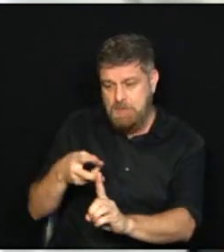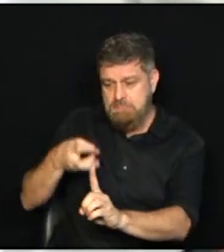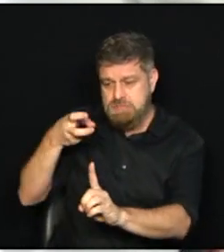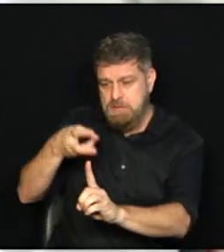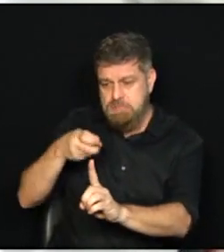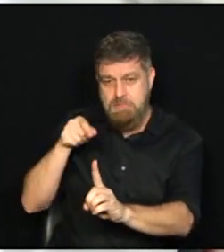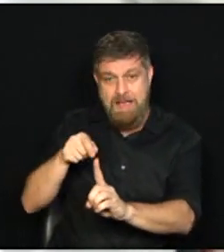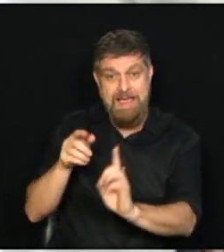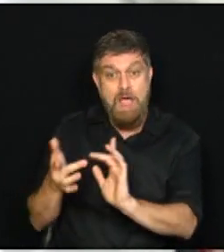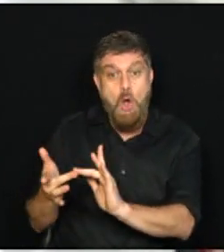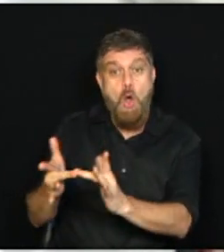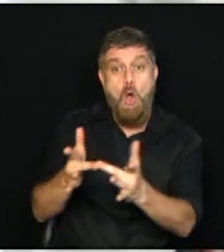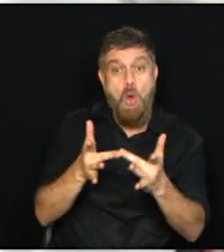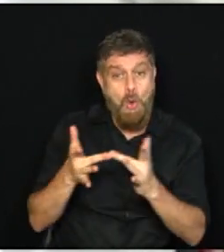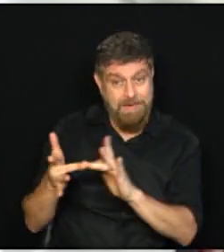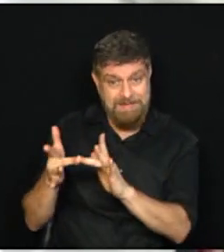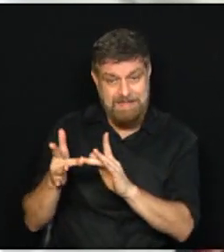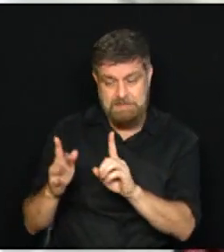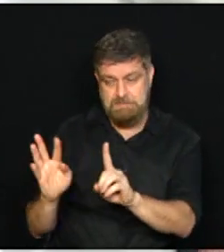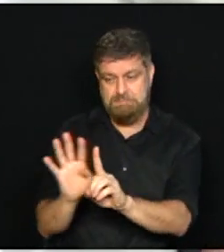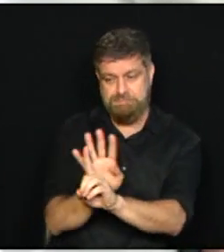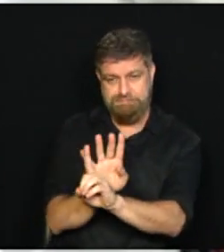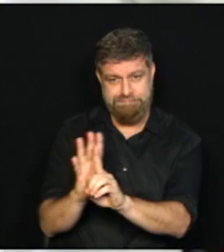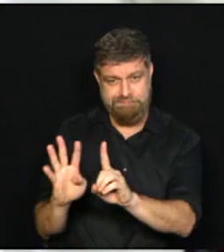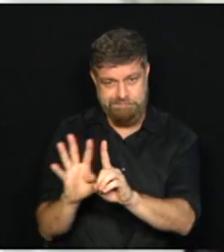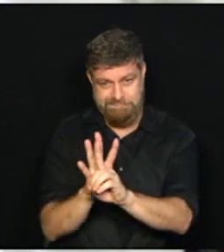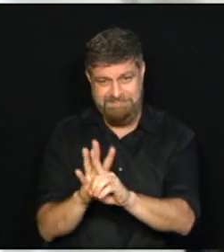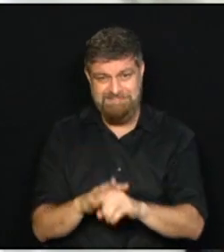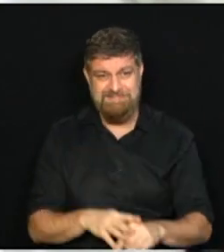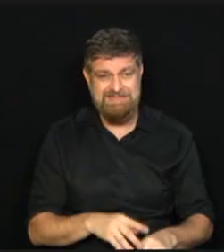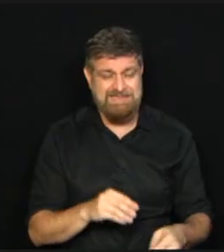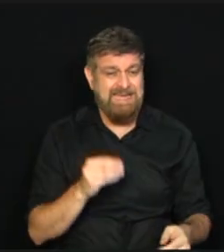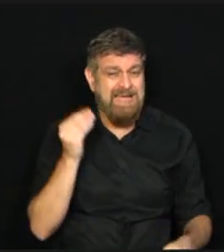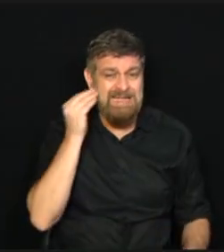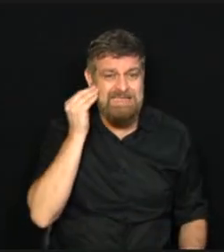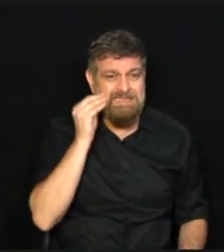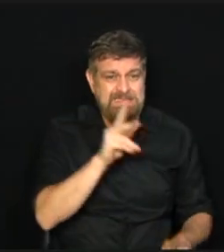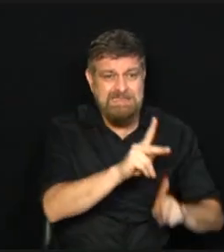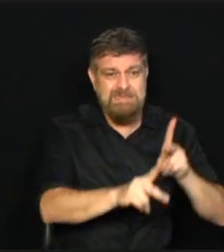contatos. Testagem em massa ela é muito aleatória.